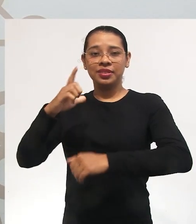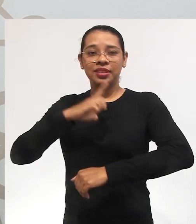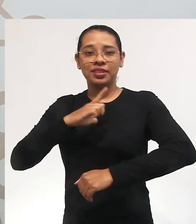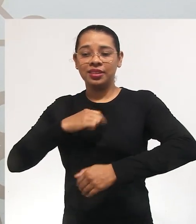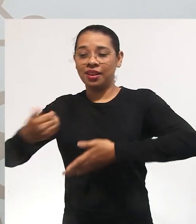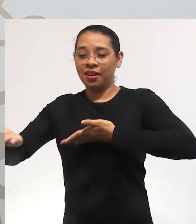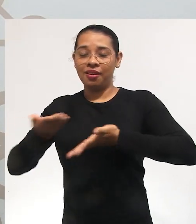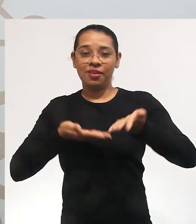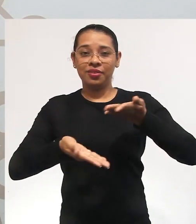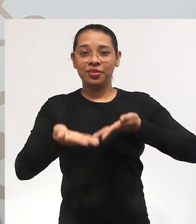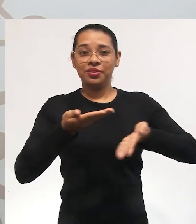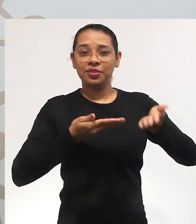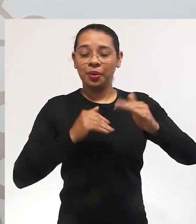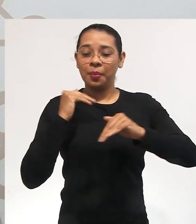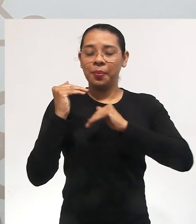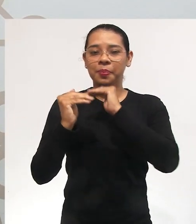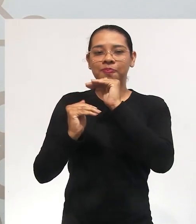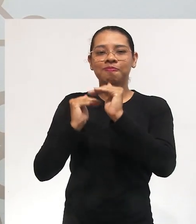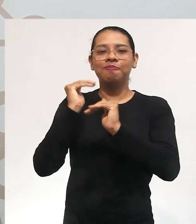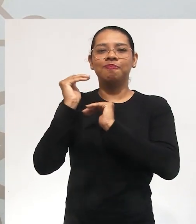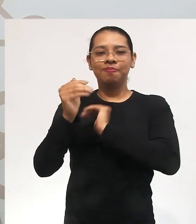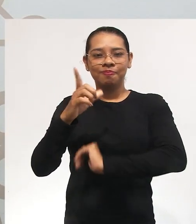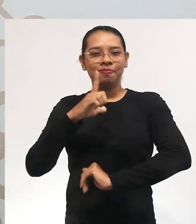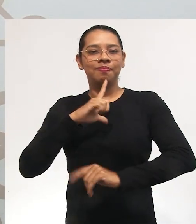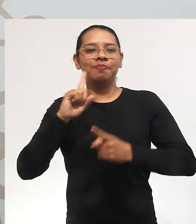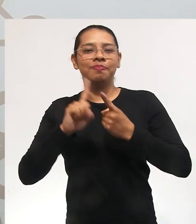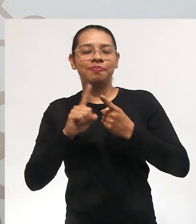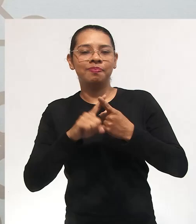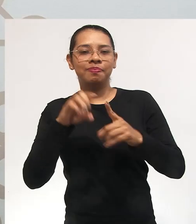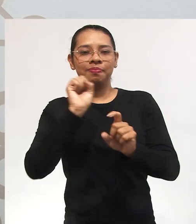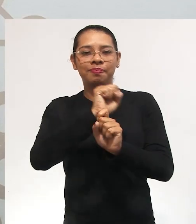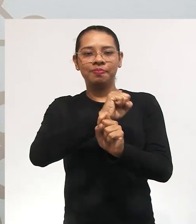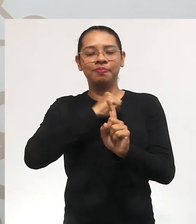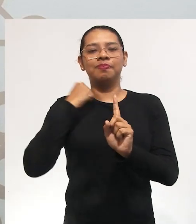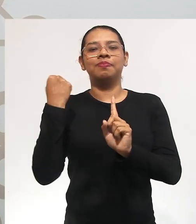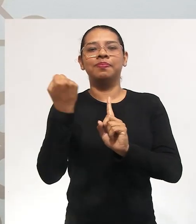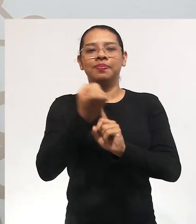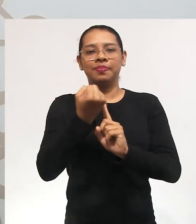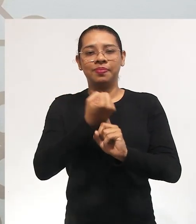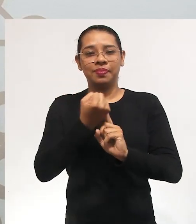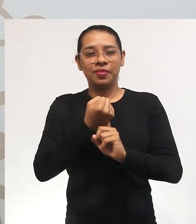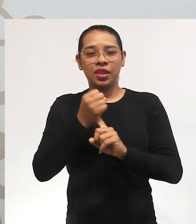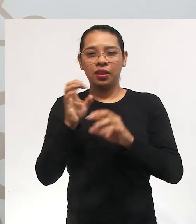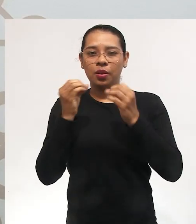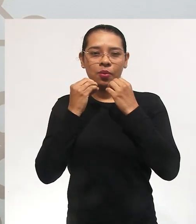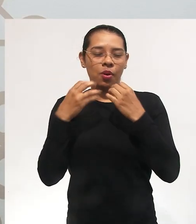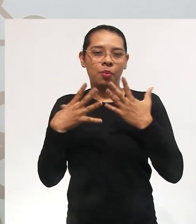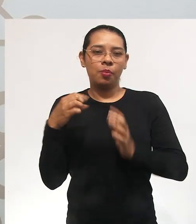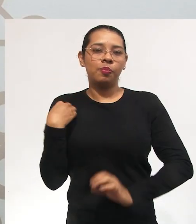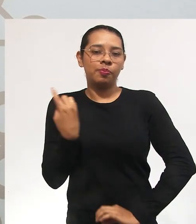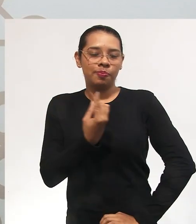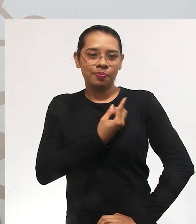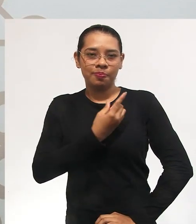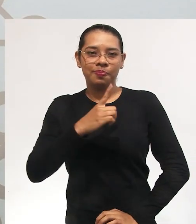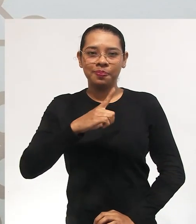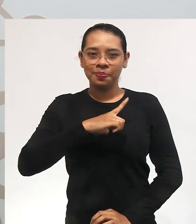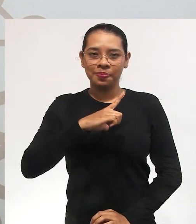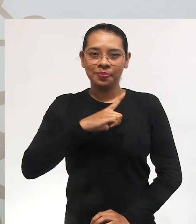interação, para construir a cidadania, para a criticidade também. Então, a gente